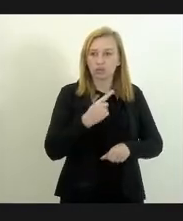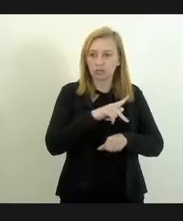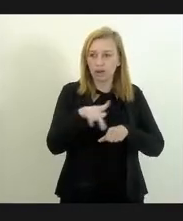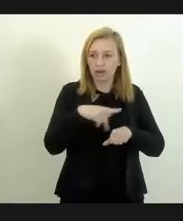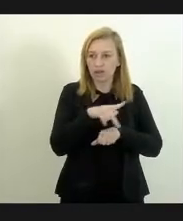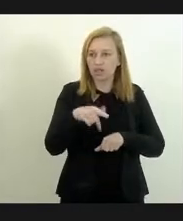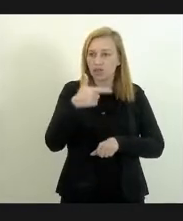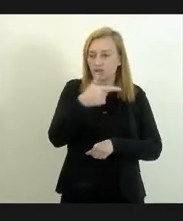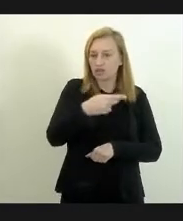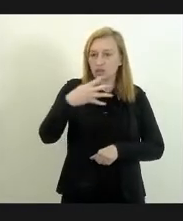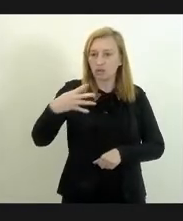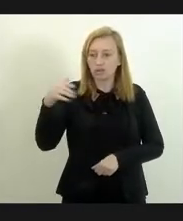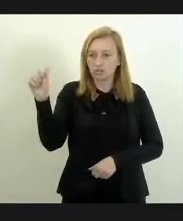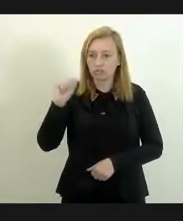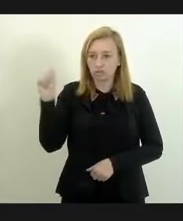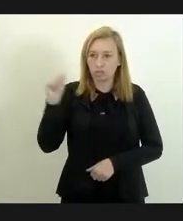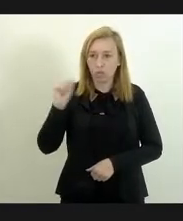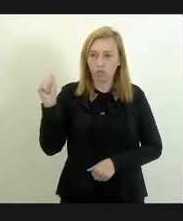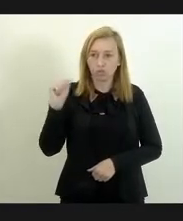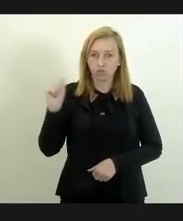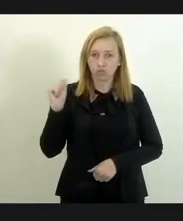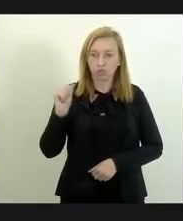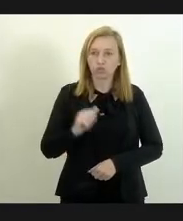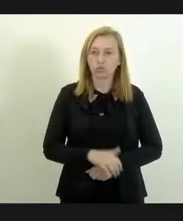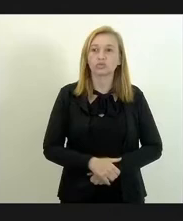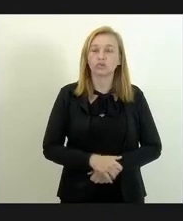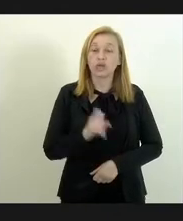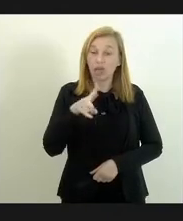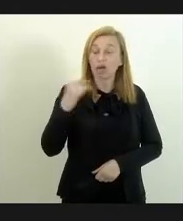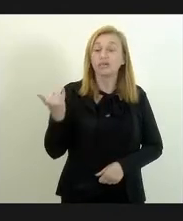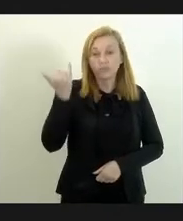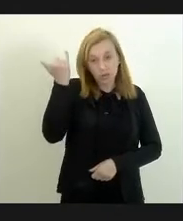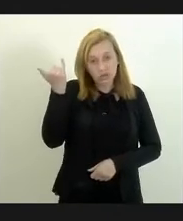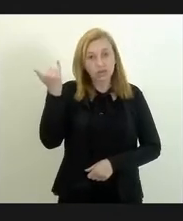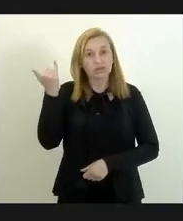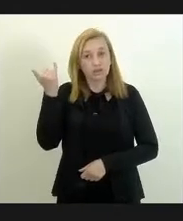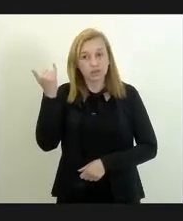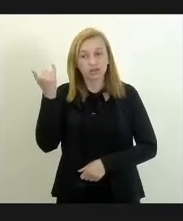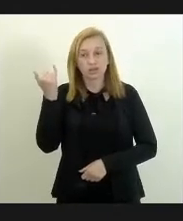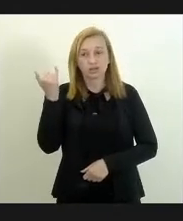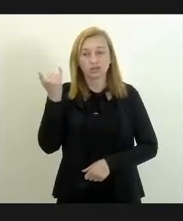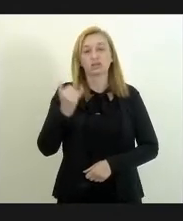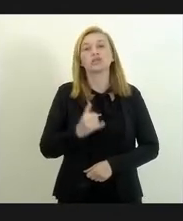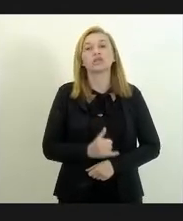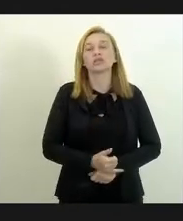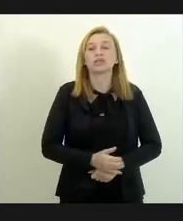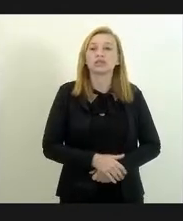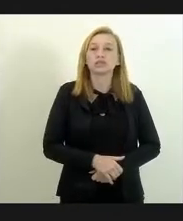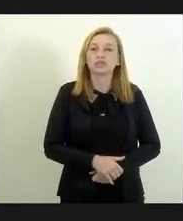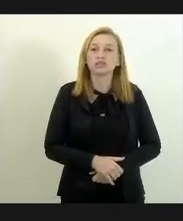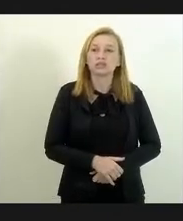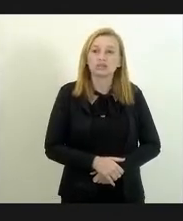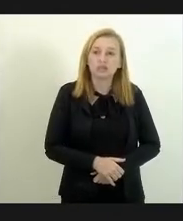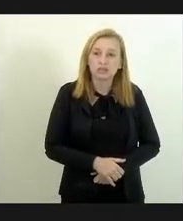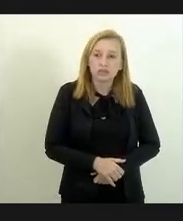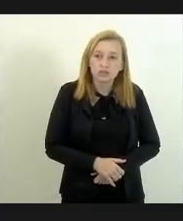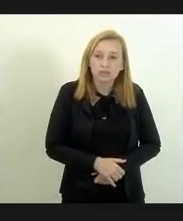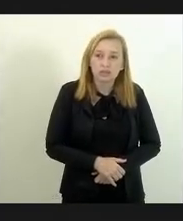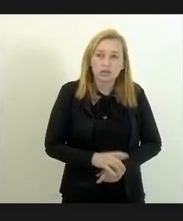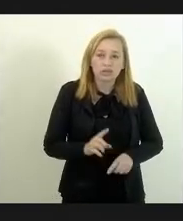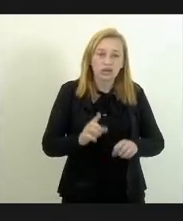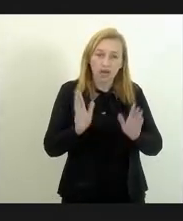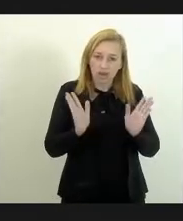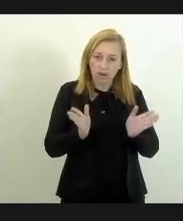24 de agosto é muito importante, não só por ser o meu aniversário, né, mas agora,